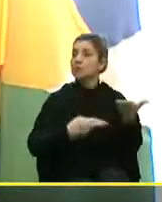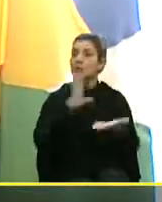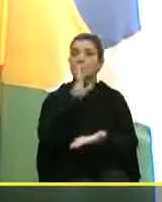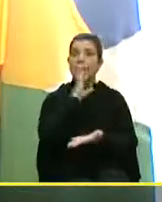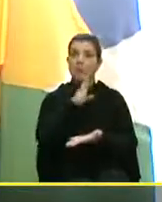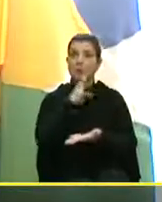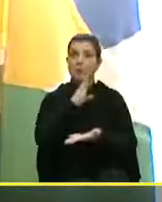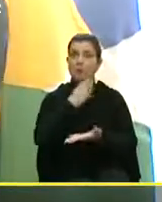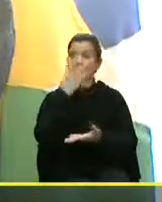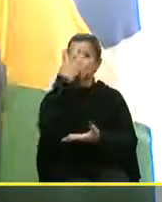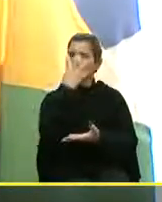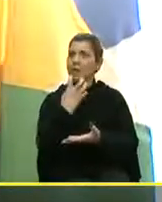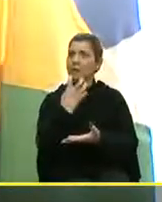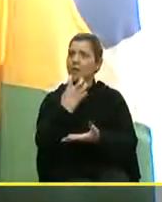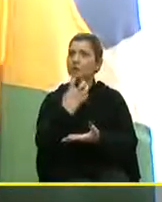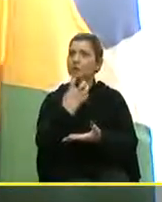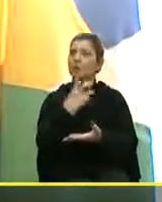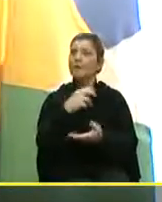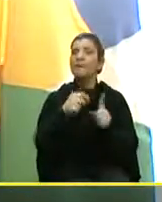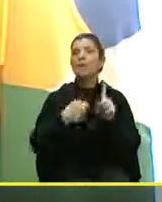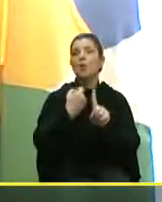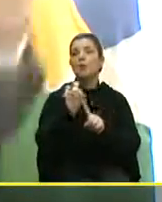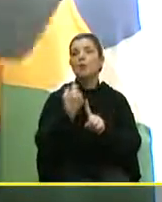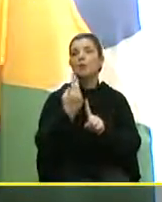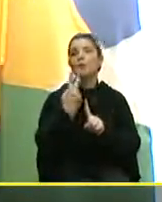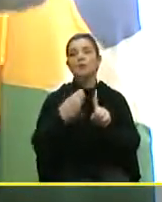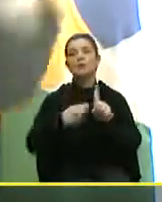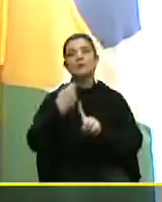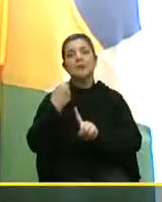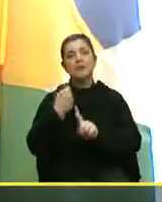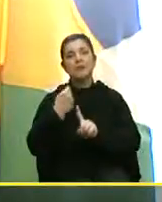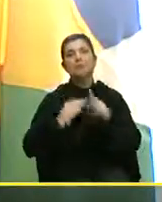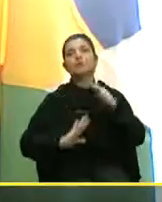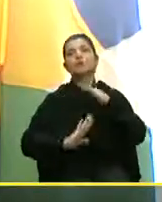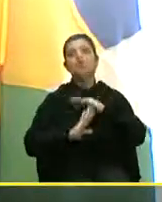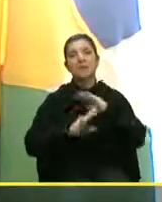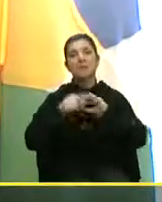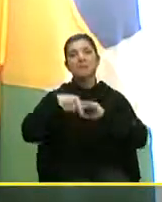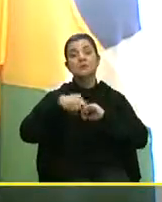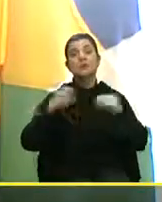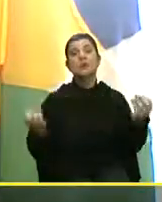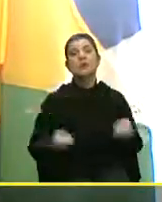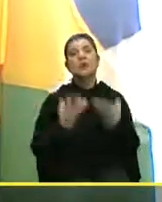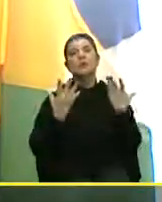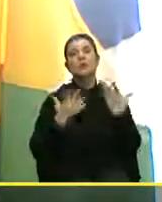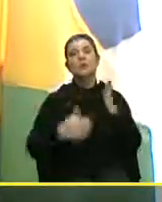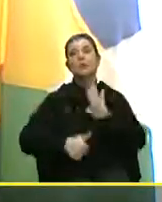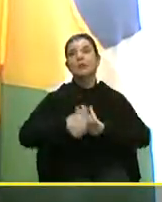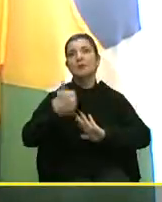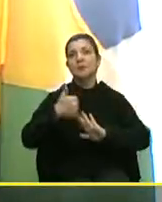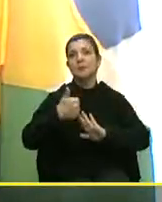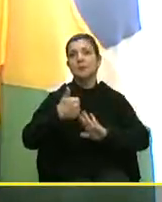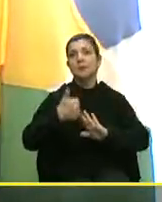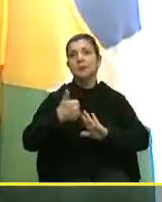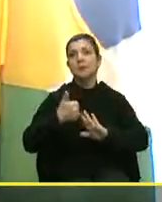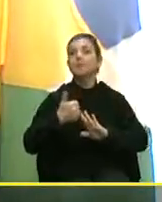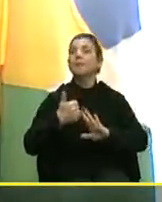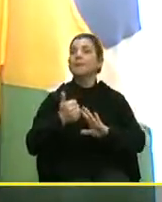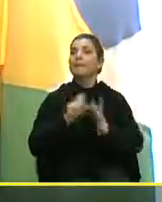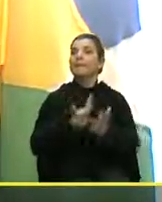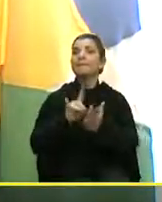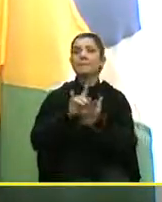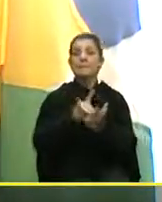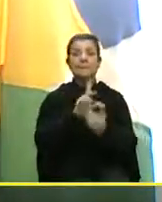rapidamente de forma série para que daqui a um mês dois meses no máximo nós estejamos aqui no plenário comemorando o primeira a primeira grande e